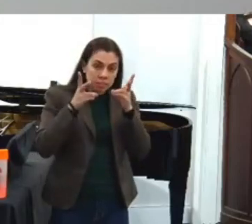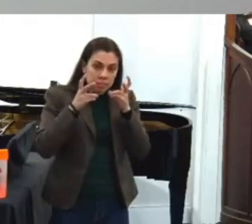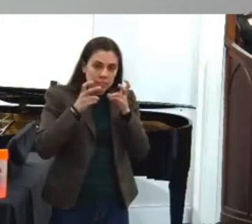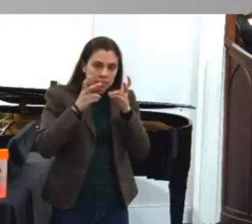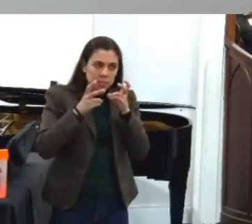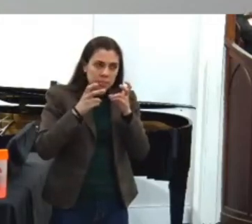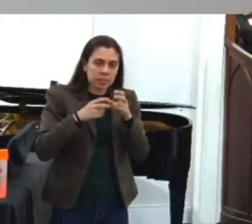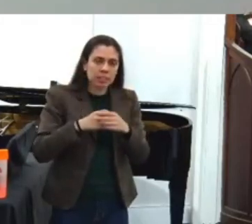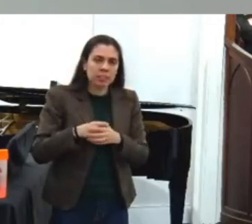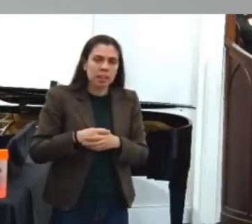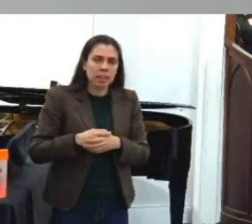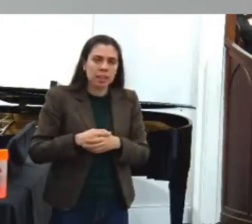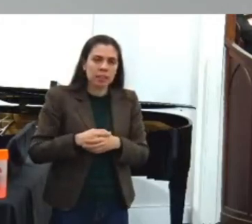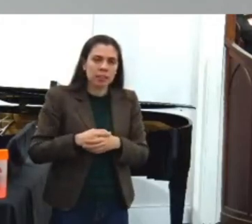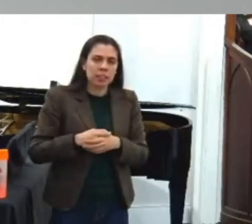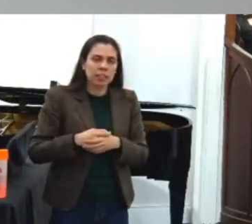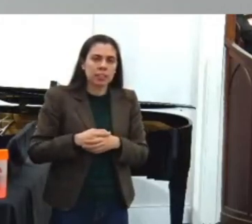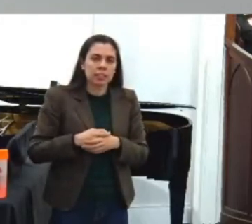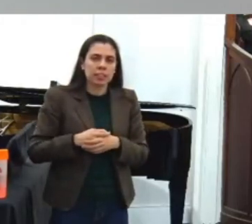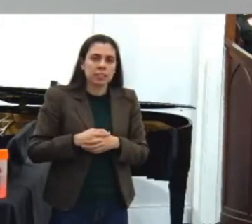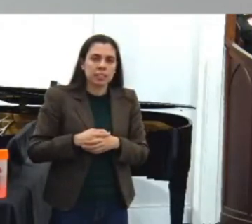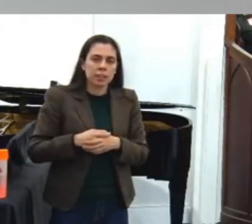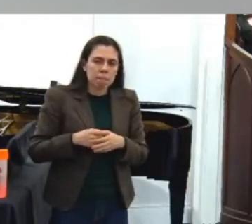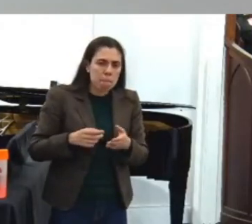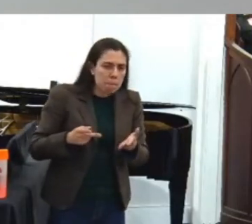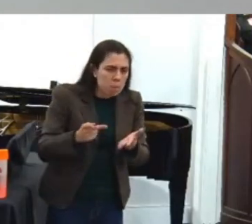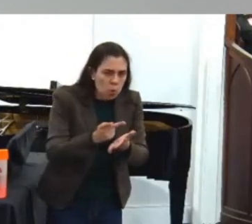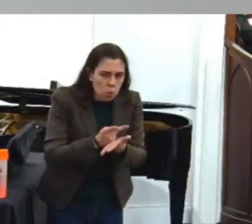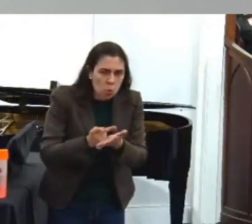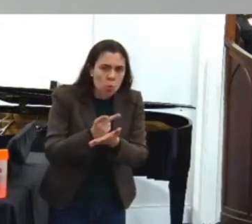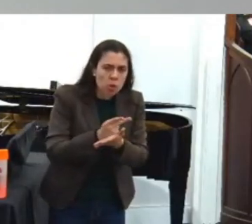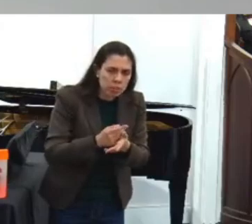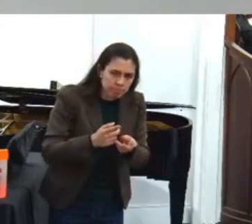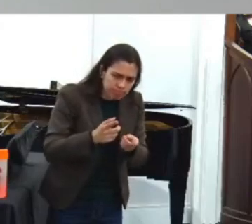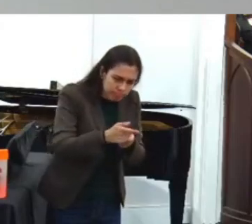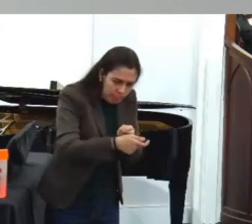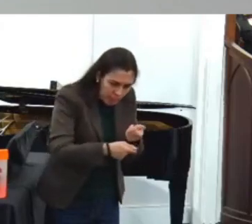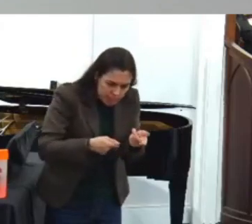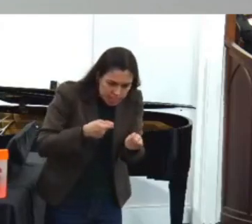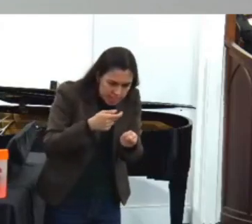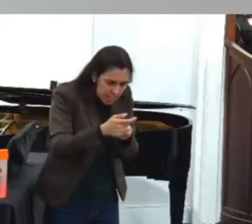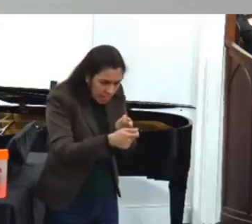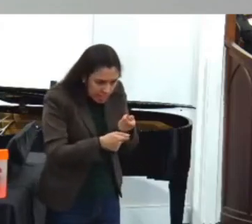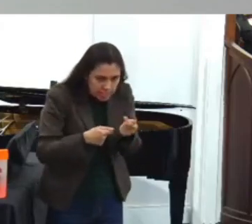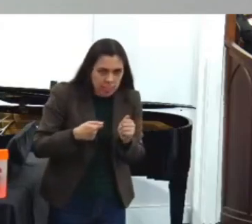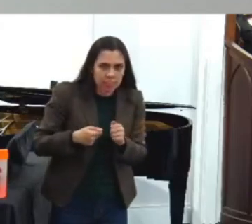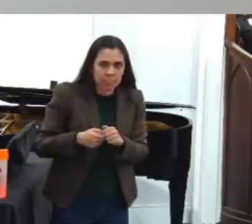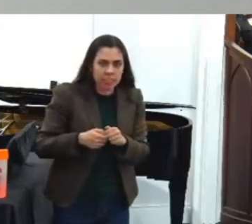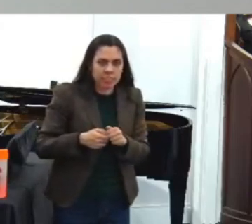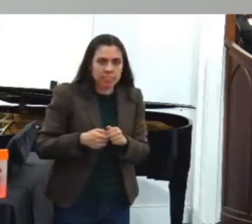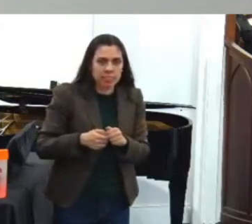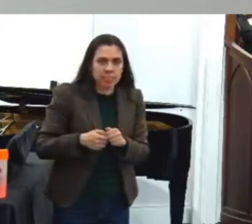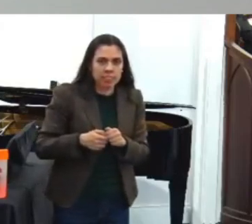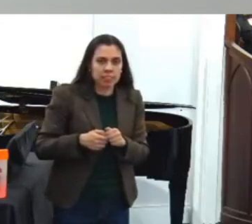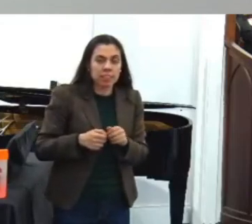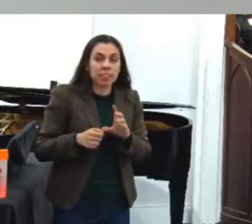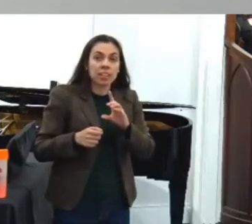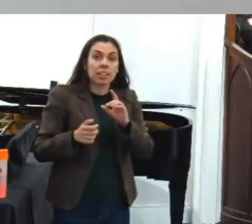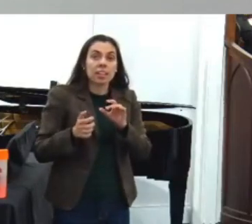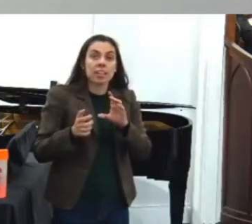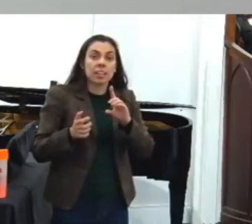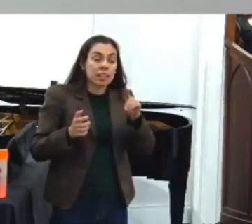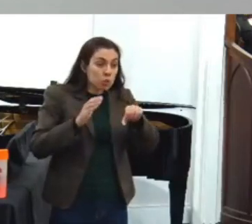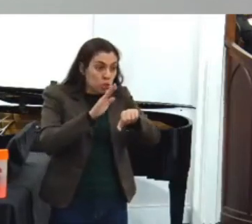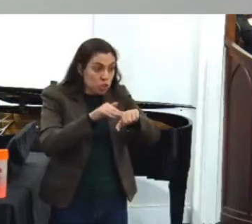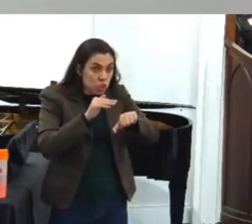persegue os seus com a sua graça, com a sua misericórdia, mesmo quando Ele vai ao encontro